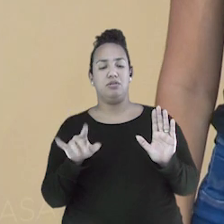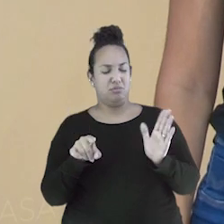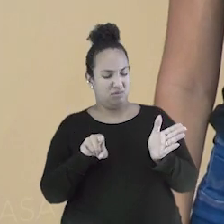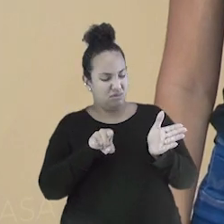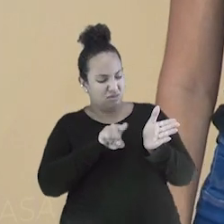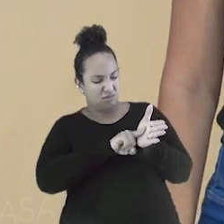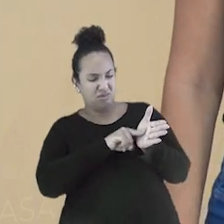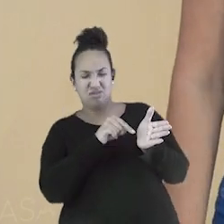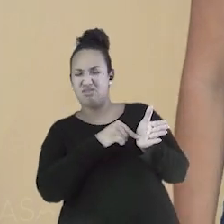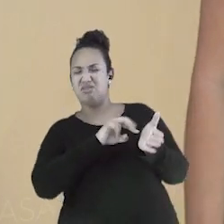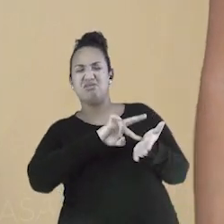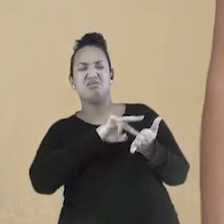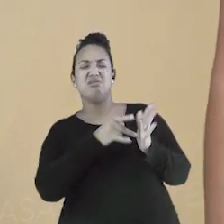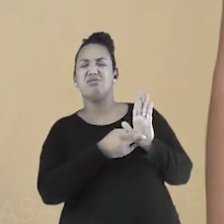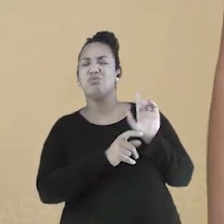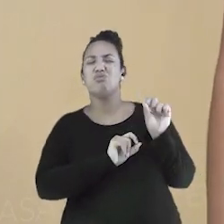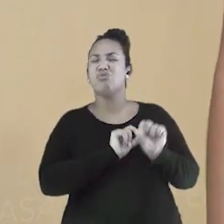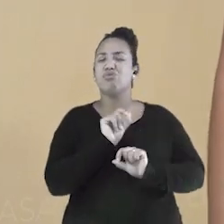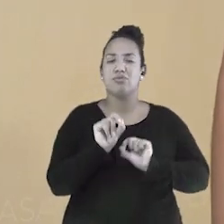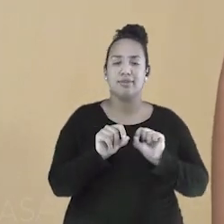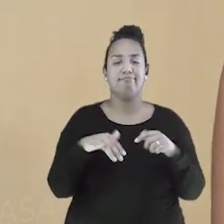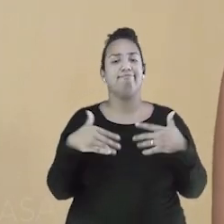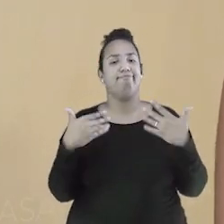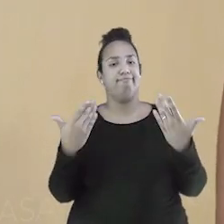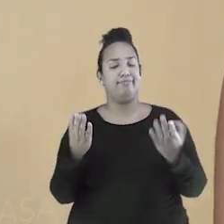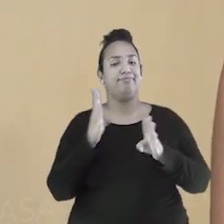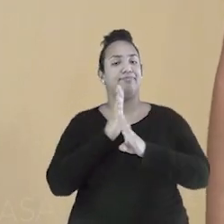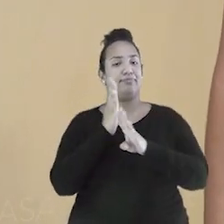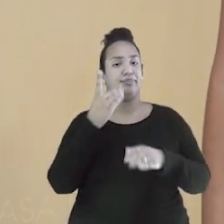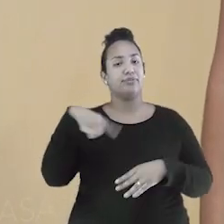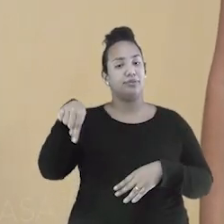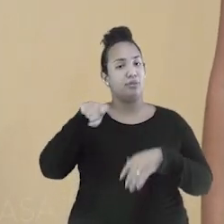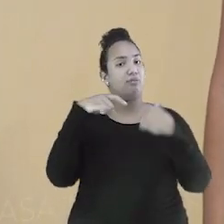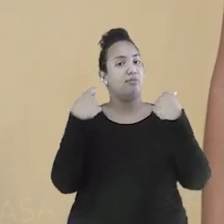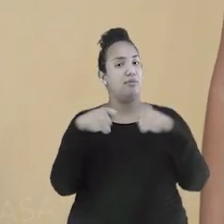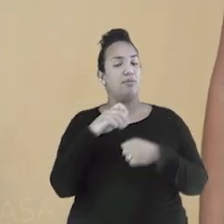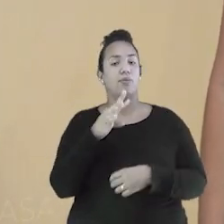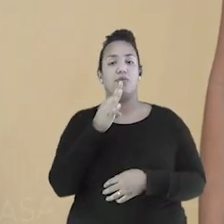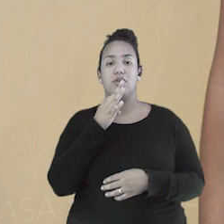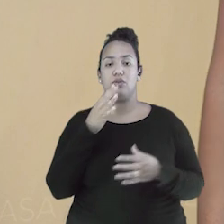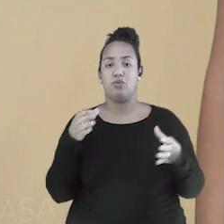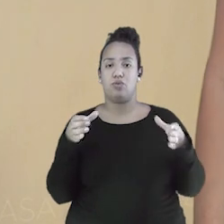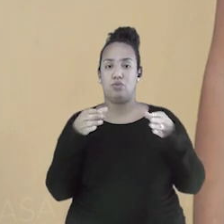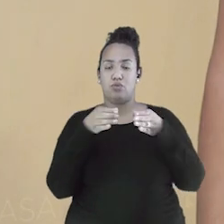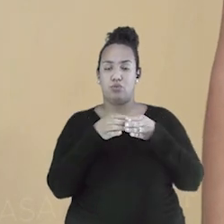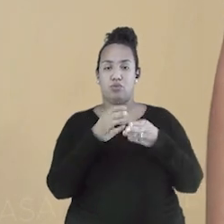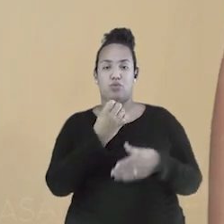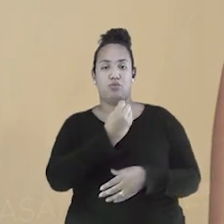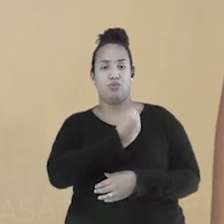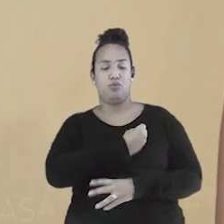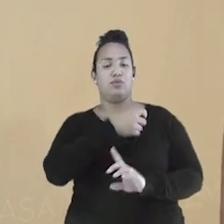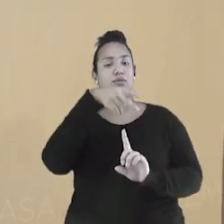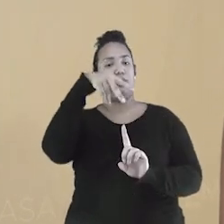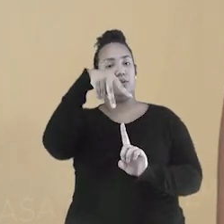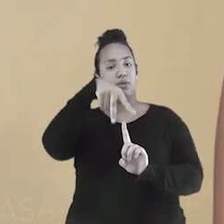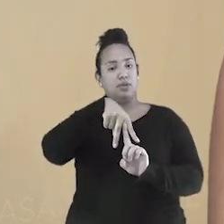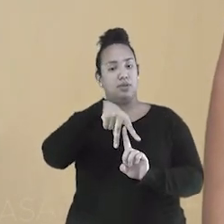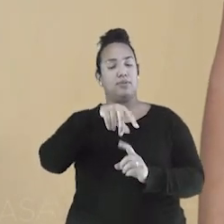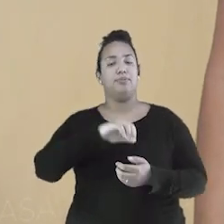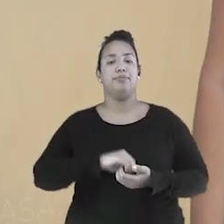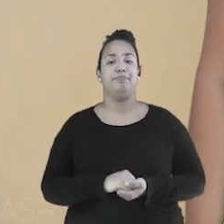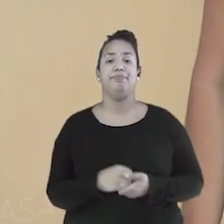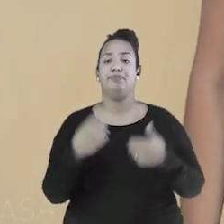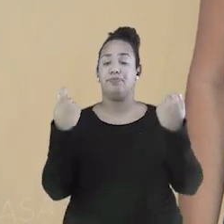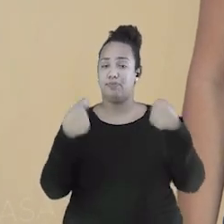negativo significa? Para descobrir, precisamos conhecer o conjunto dos números inteiros. Vamos precisar